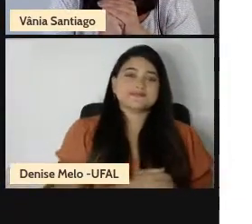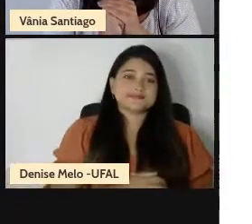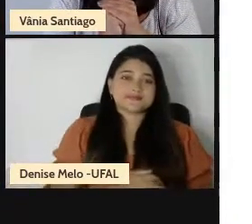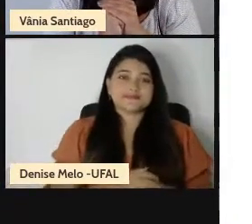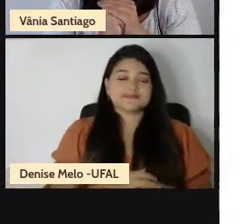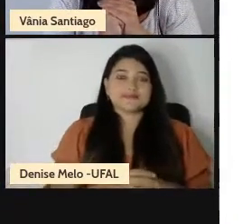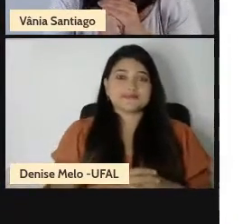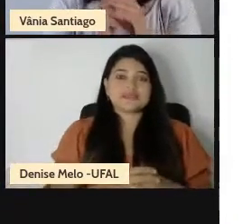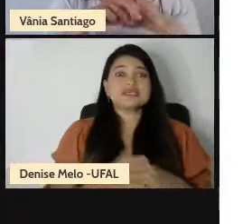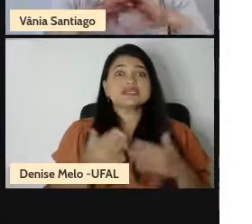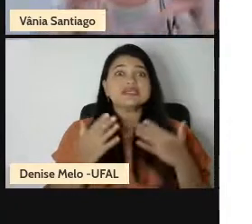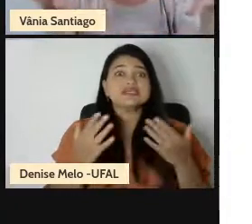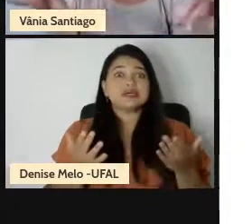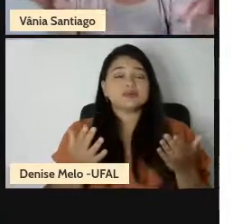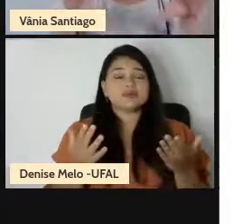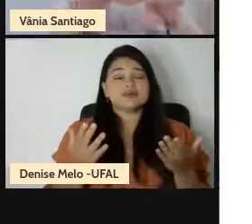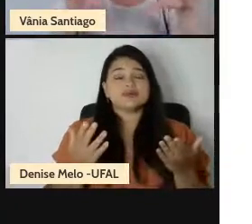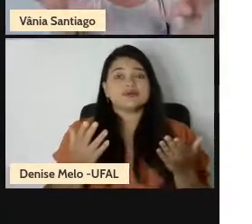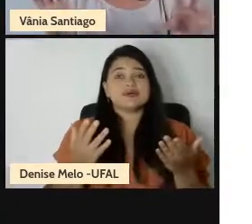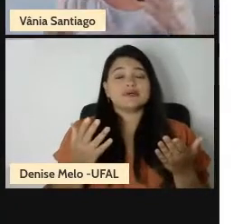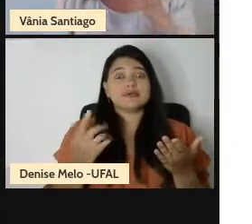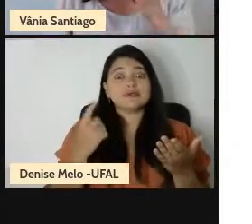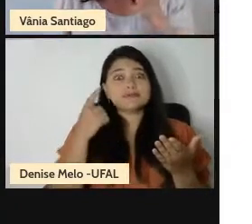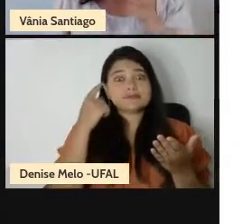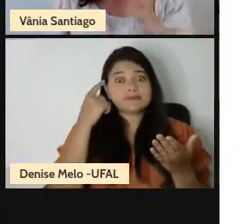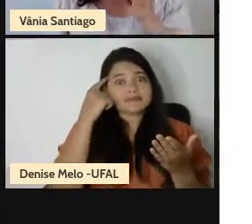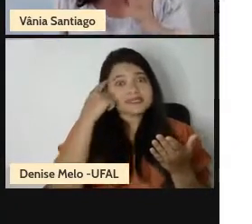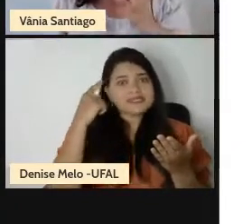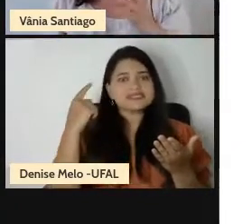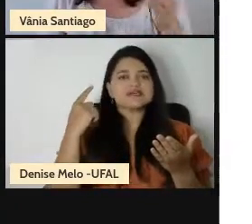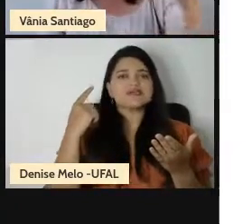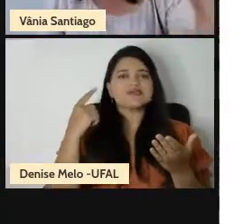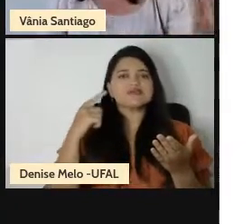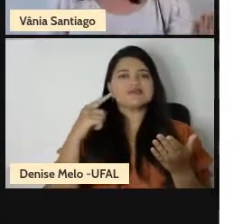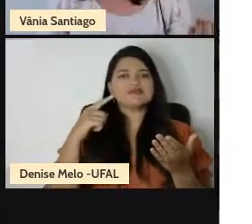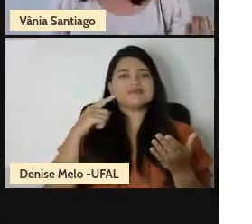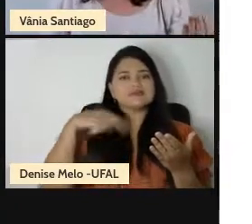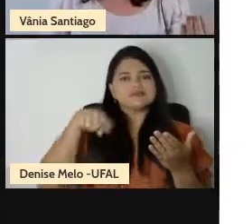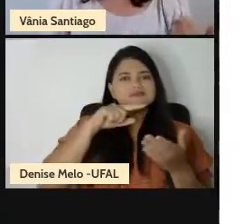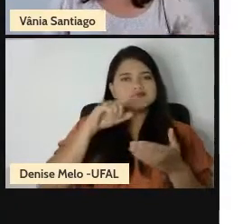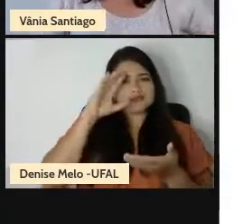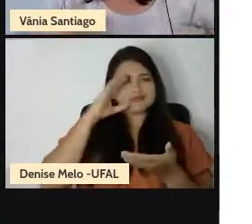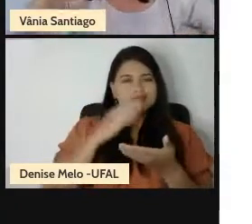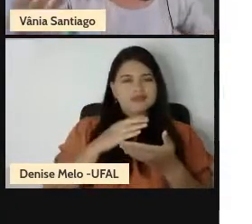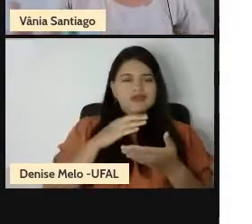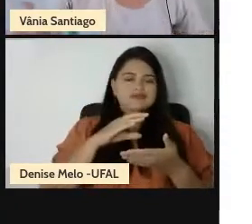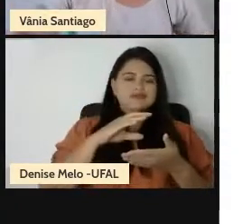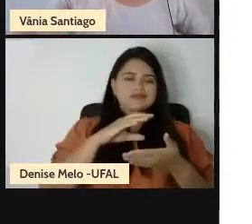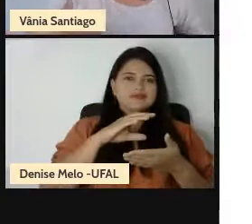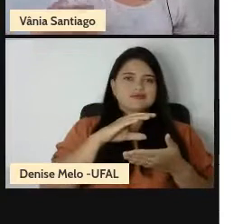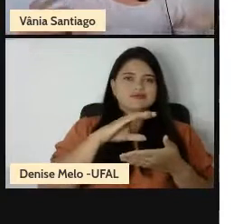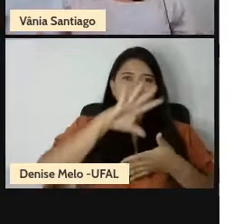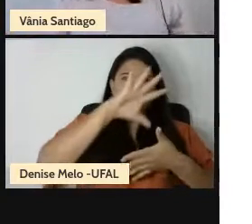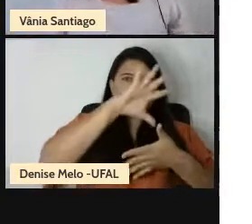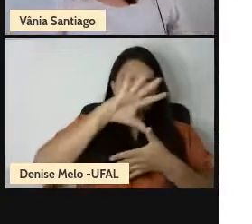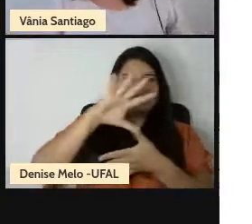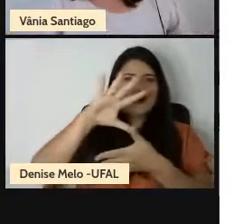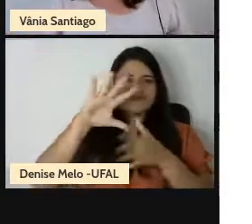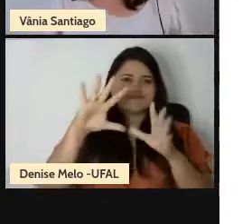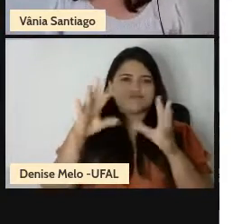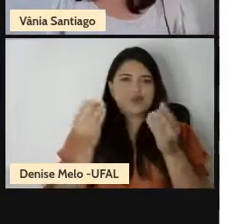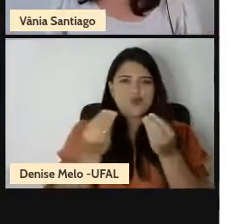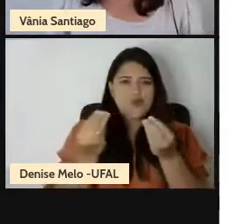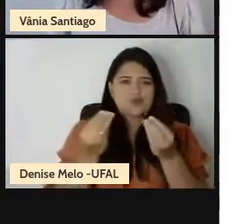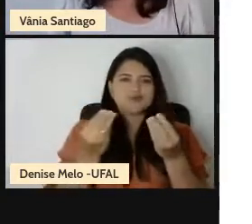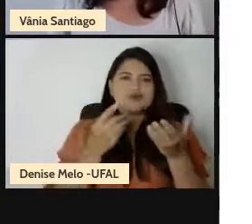Então, pensando nesses dois lugares de mapeamento, né, os textos acadêmicos e os textos livres, vamos